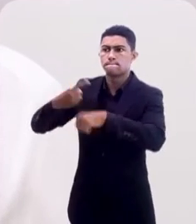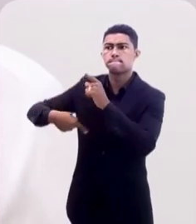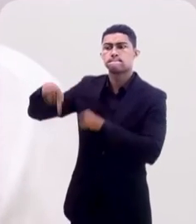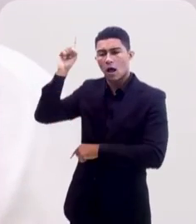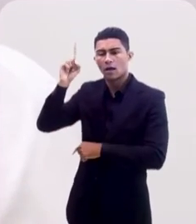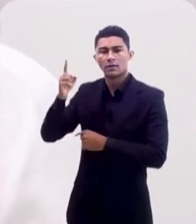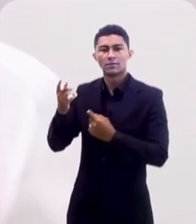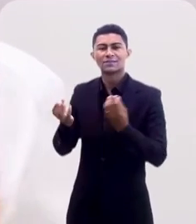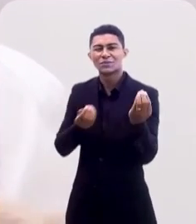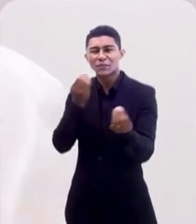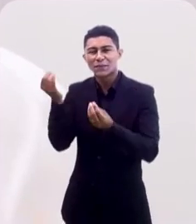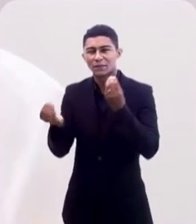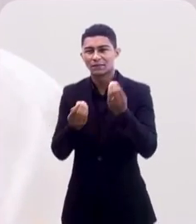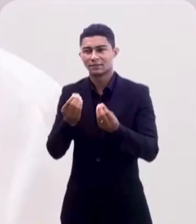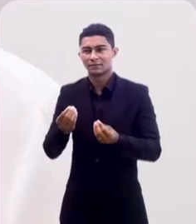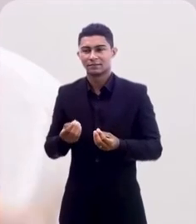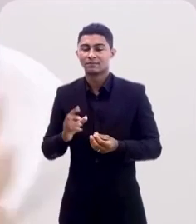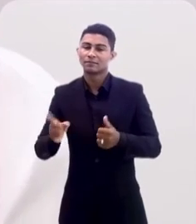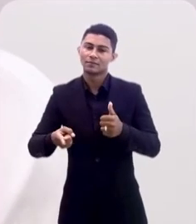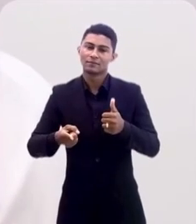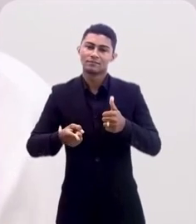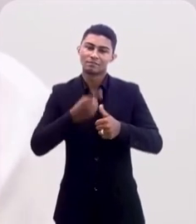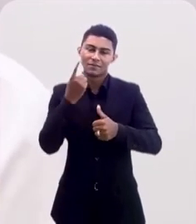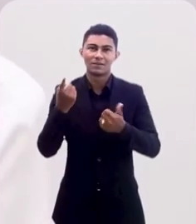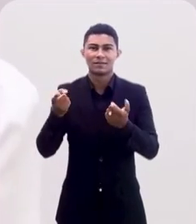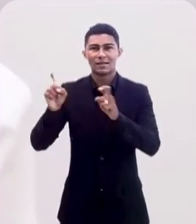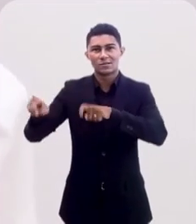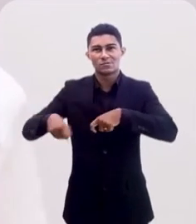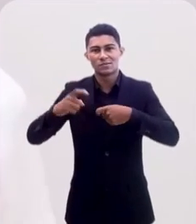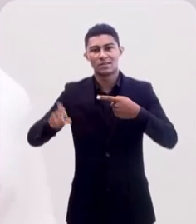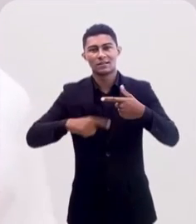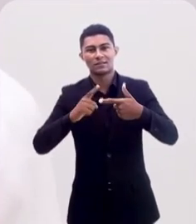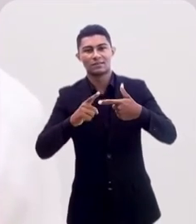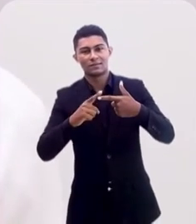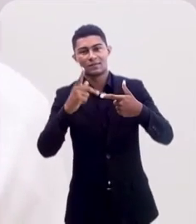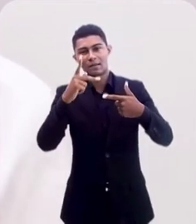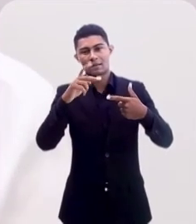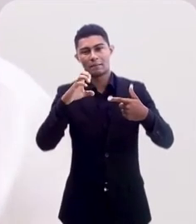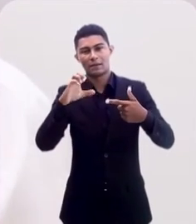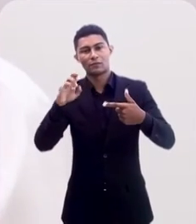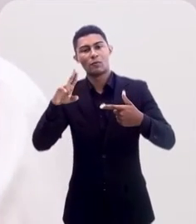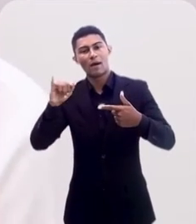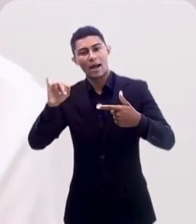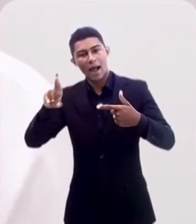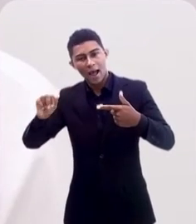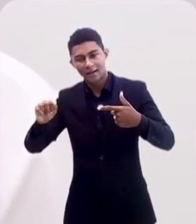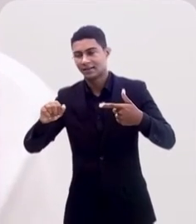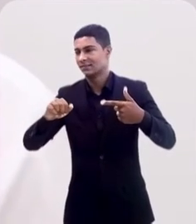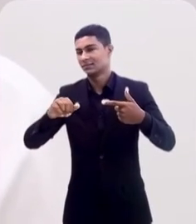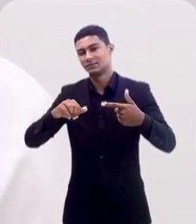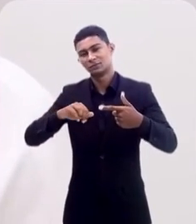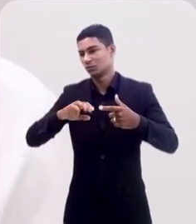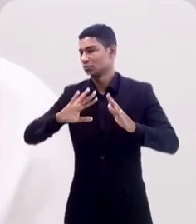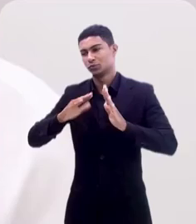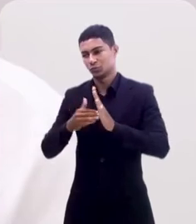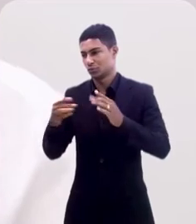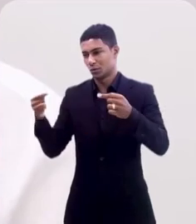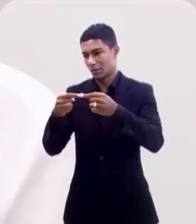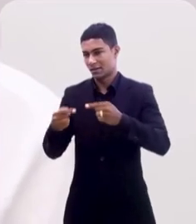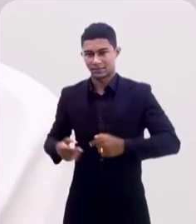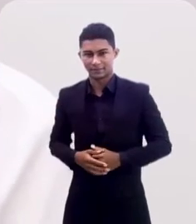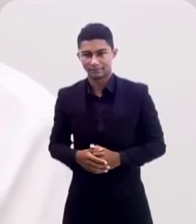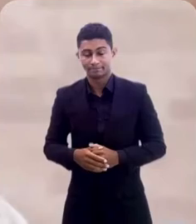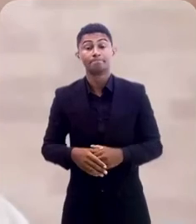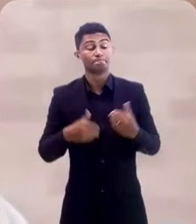fazendo esse passeio, né? Fala primeiro da agricultura, depois da pecuária, enfim, de todos os setores que estão envolvidos aí nesse